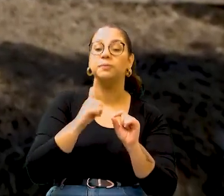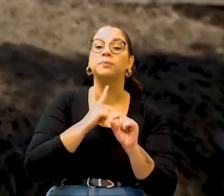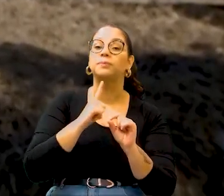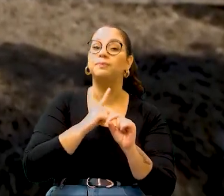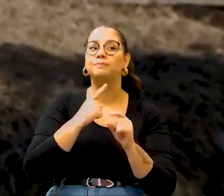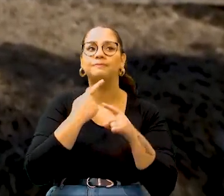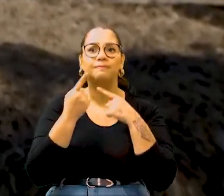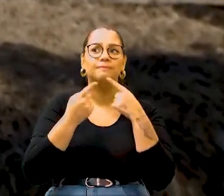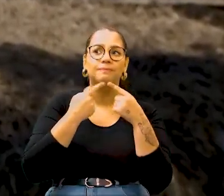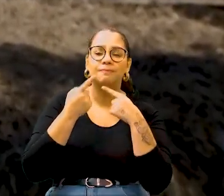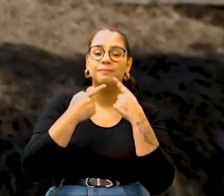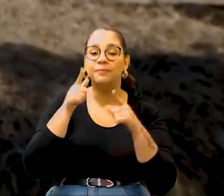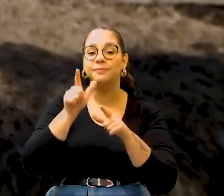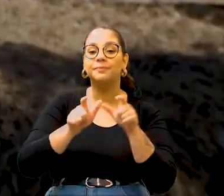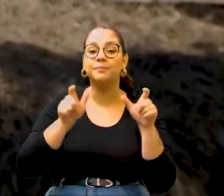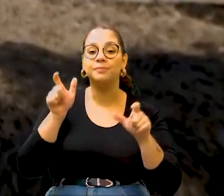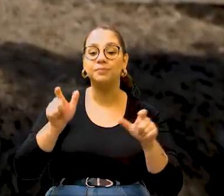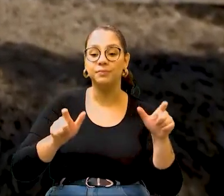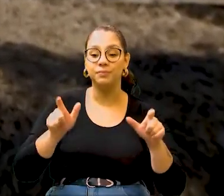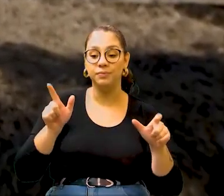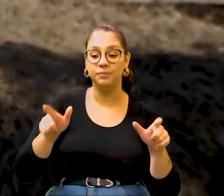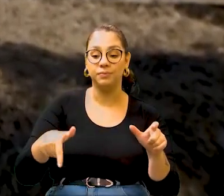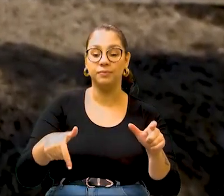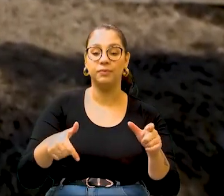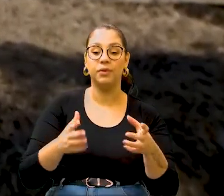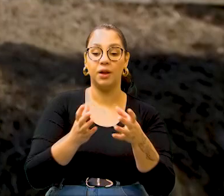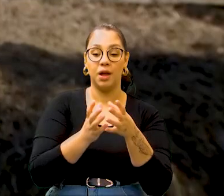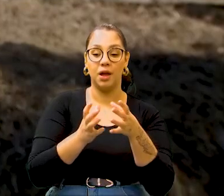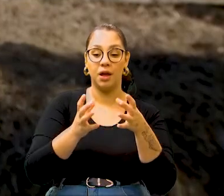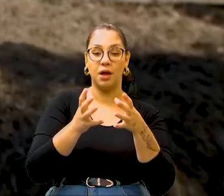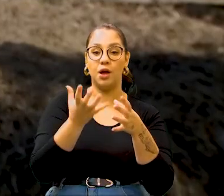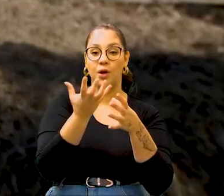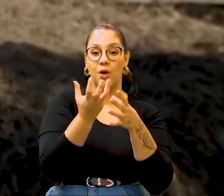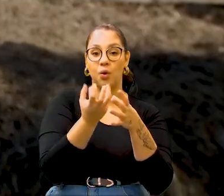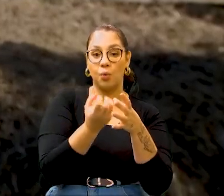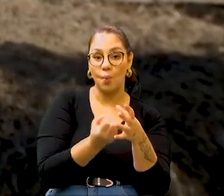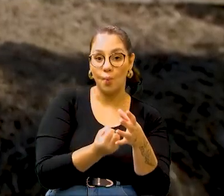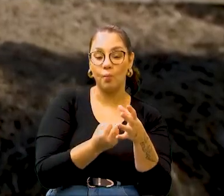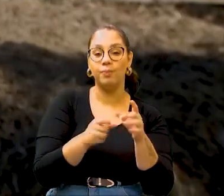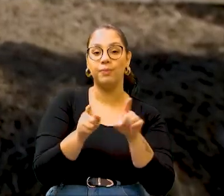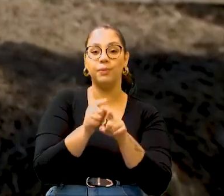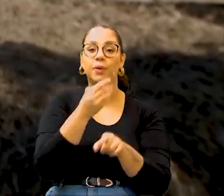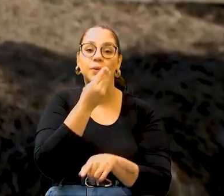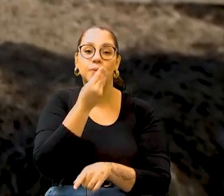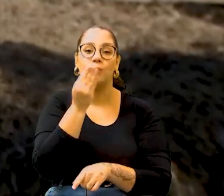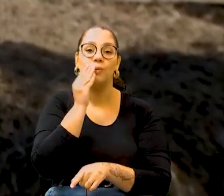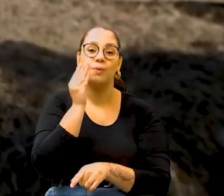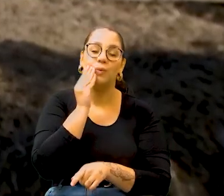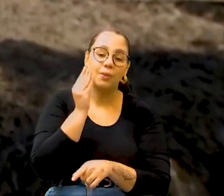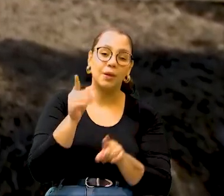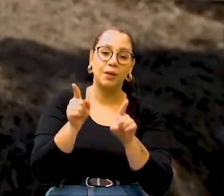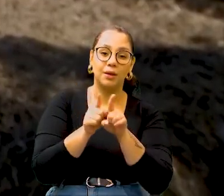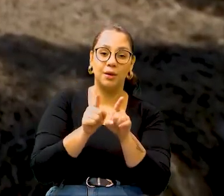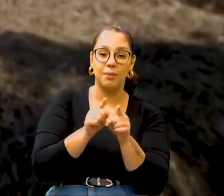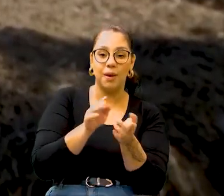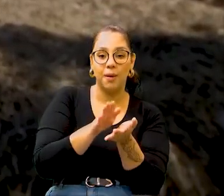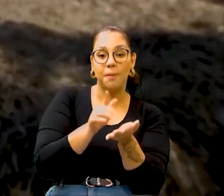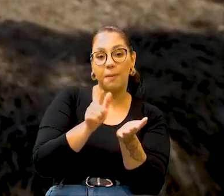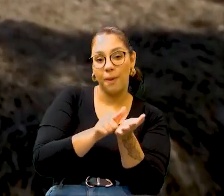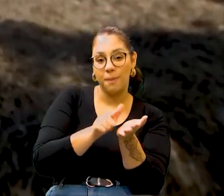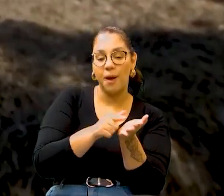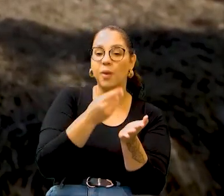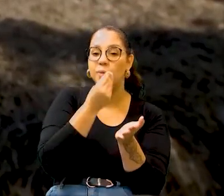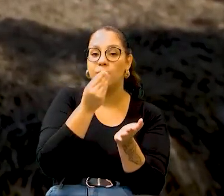materiais que são resíduos orgânicos que ficam na dúvida da cabeça das pessoas é filtro de café, guardanapos,